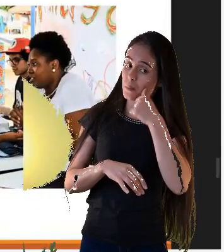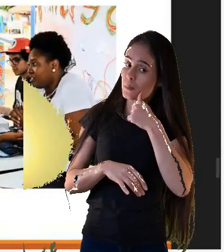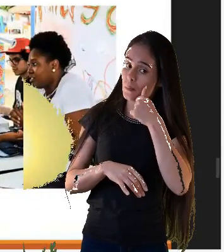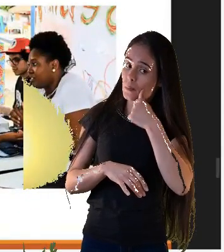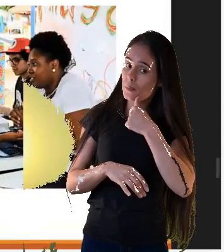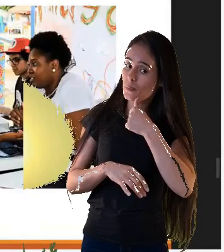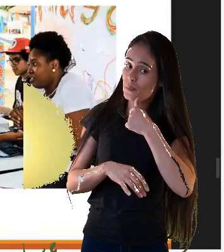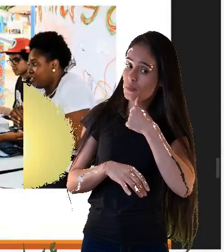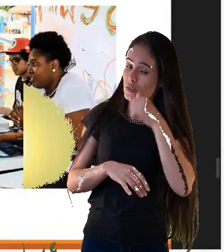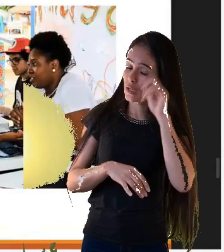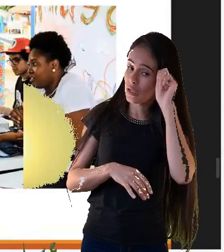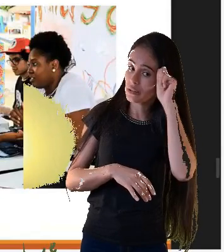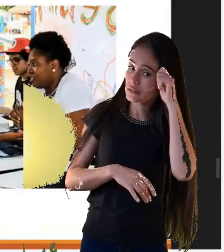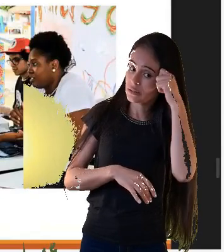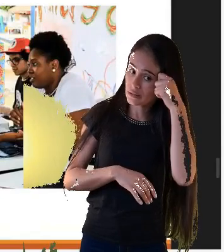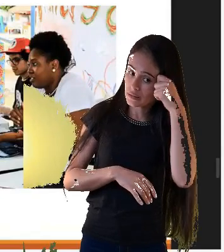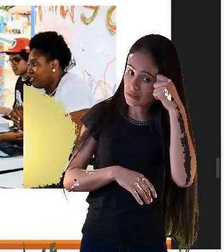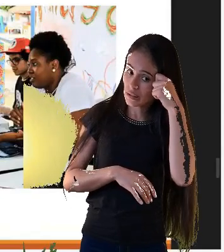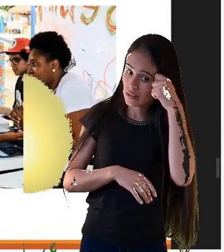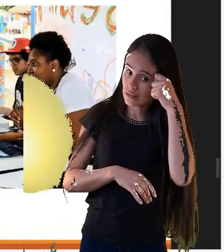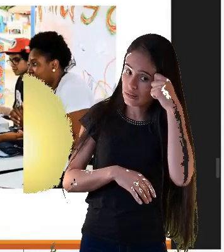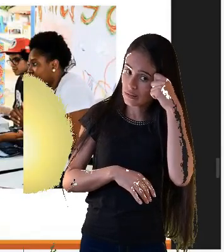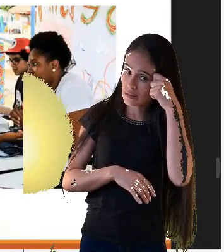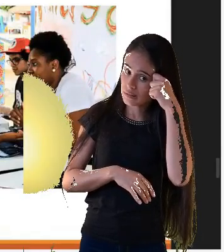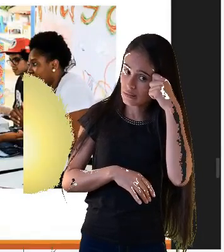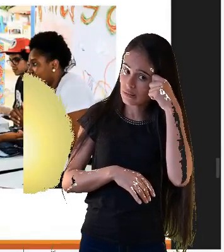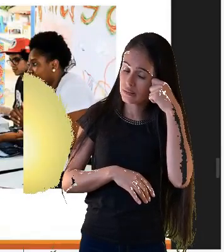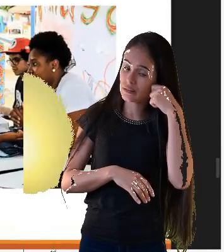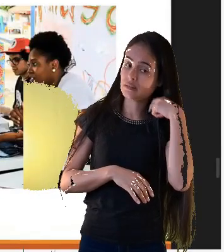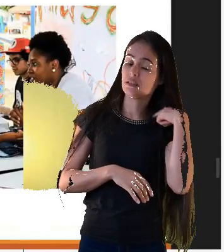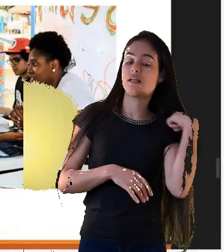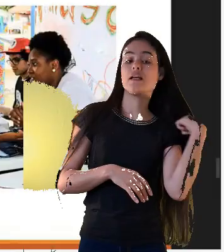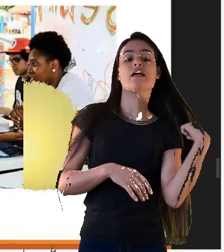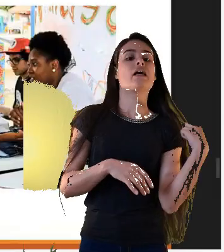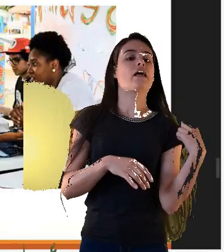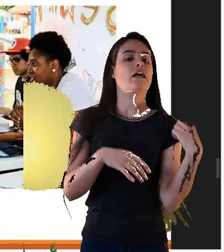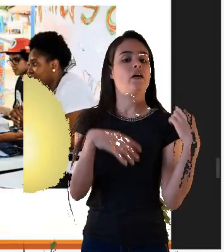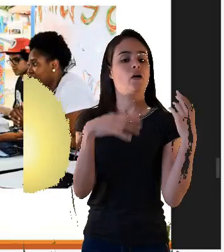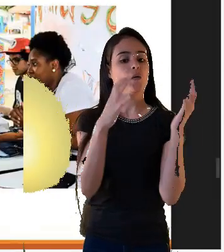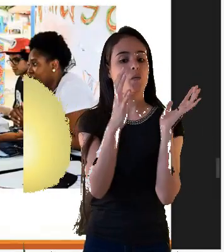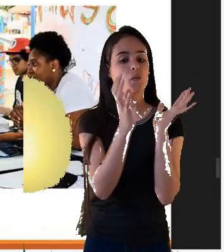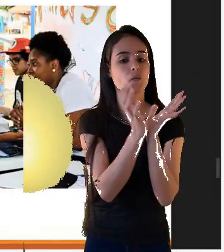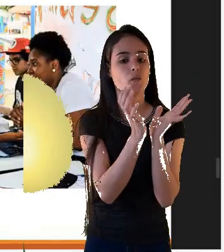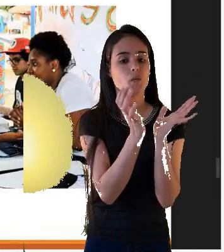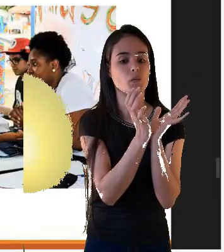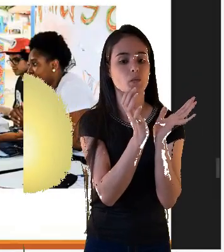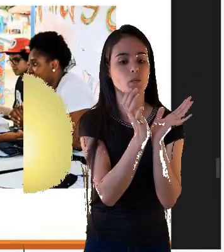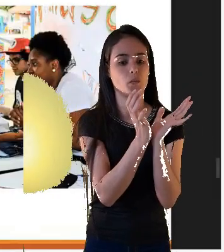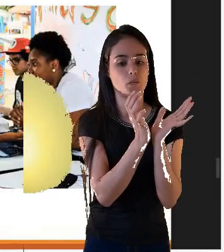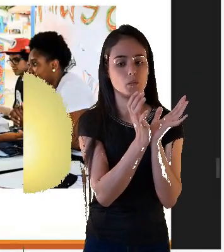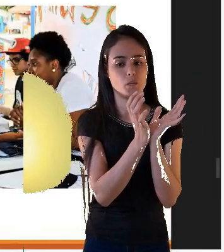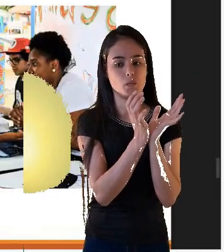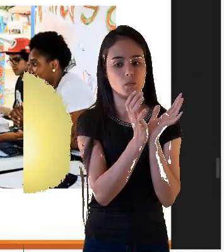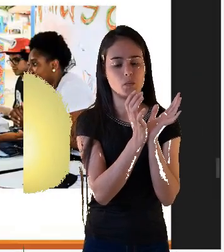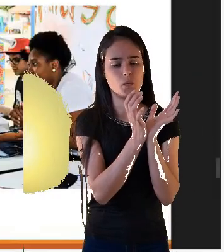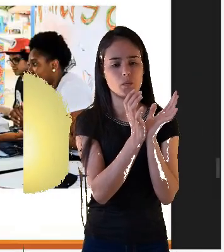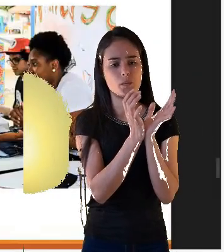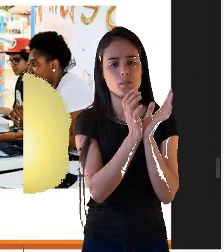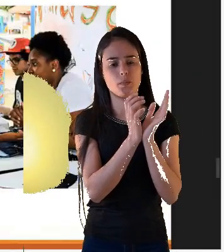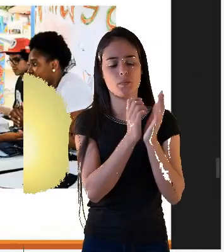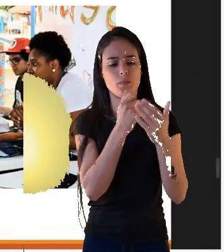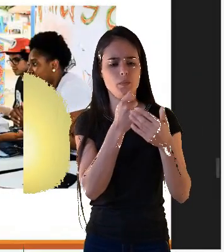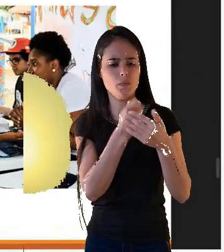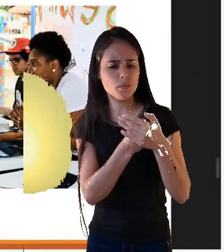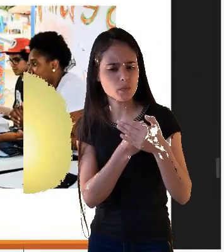O movimento de mulheres negras foi também que lutou para pensar a saúde da mulher negra, principalmente em